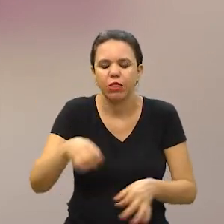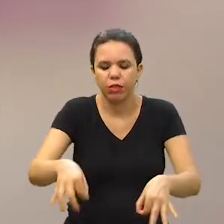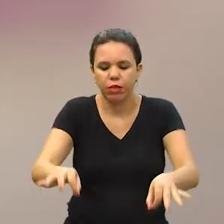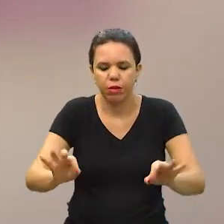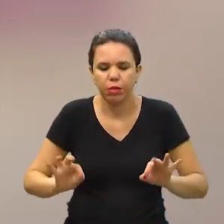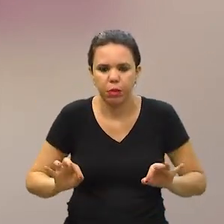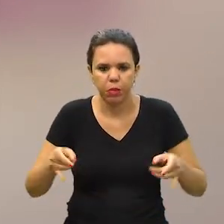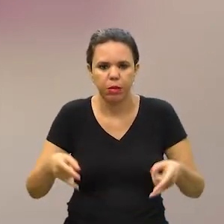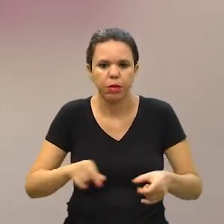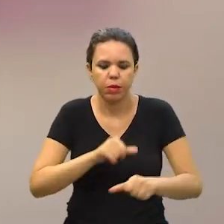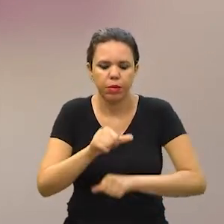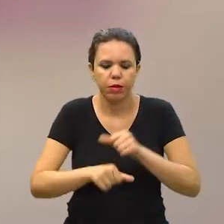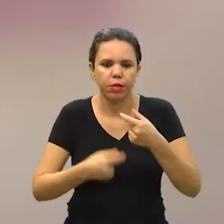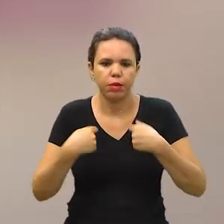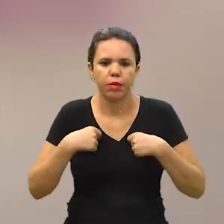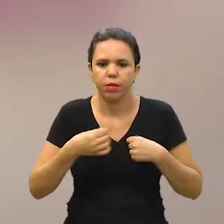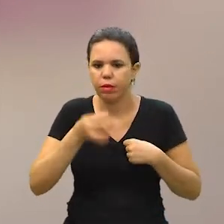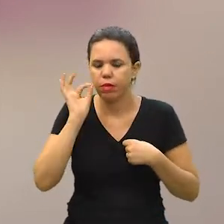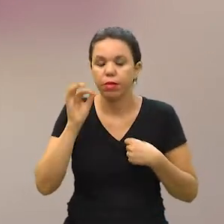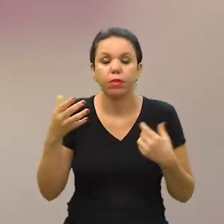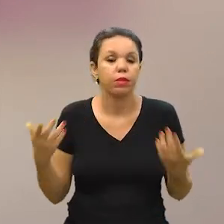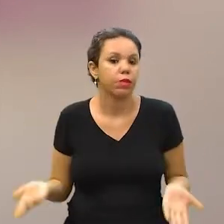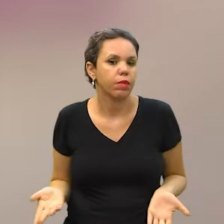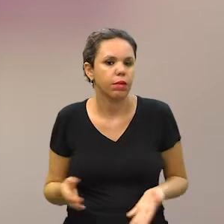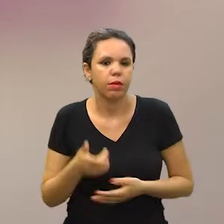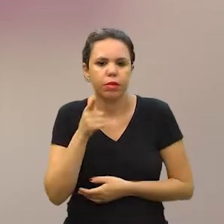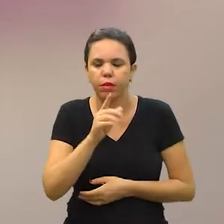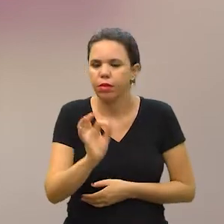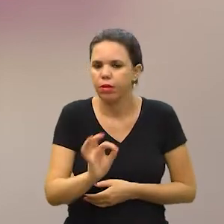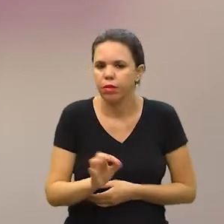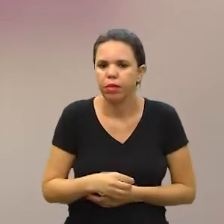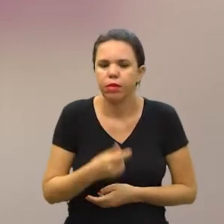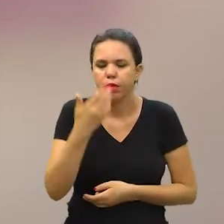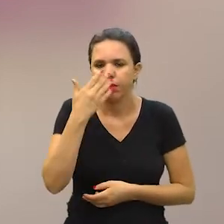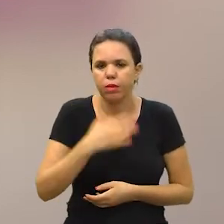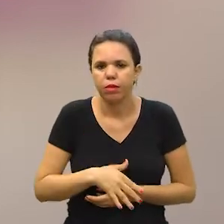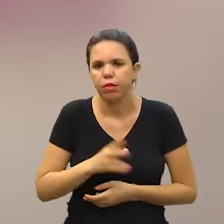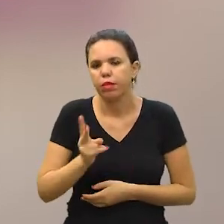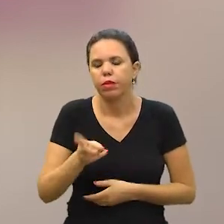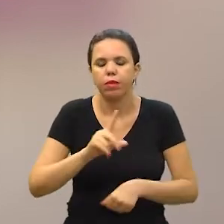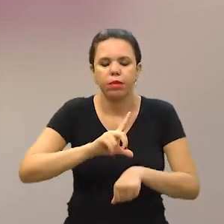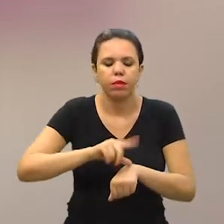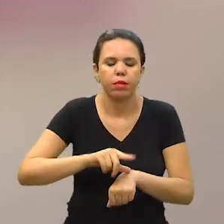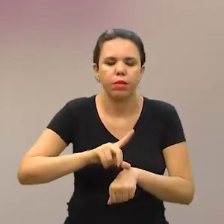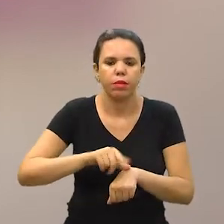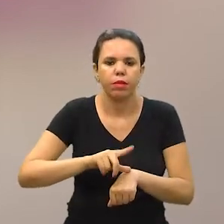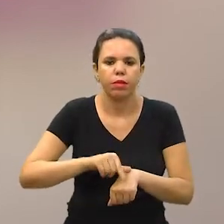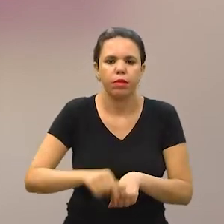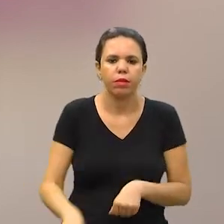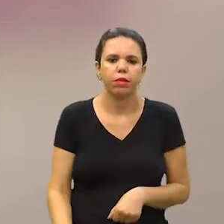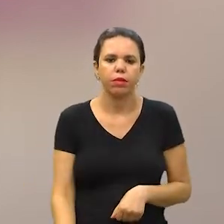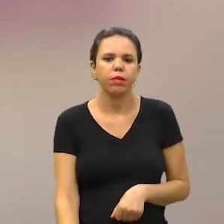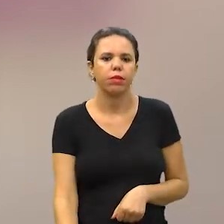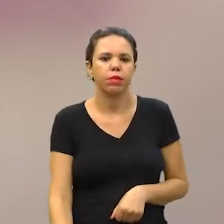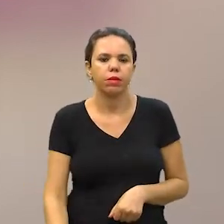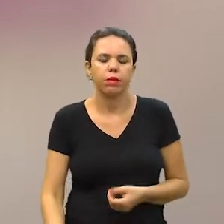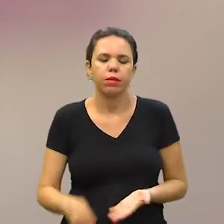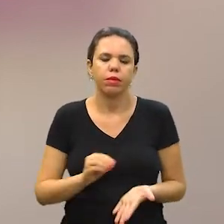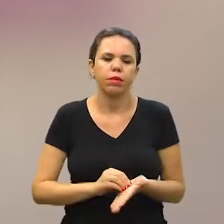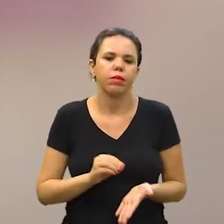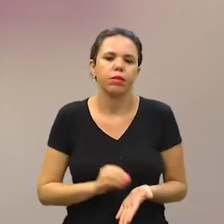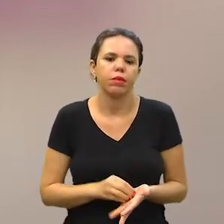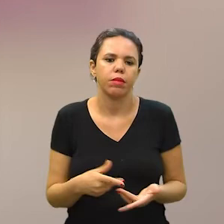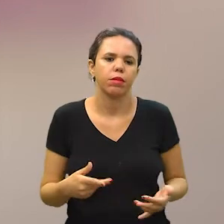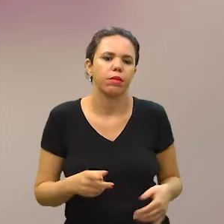a cama, se trocar, tomar café, tananã, não consegue. É aquela criança que está sempre atrasada, que está sempre faltando